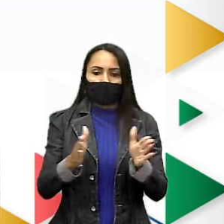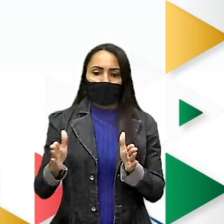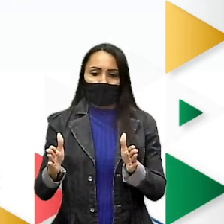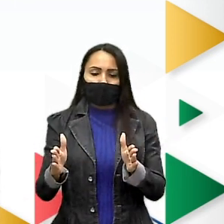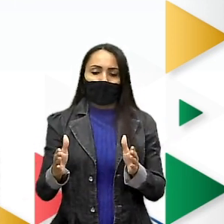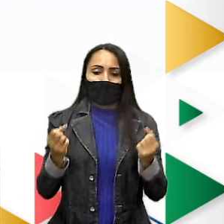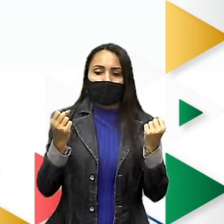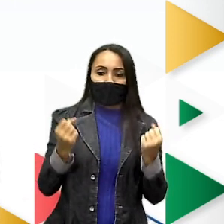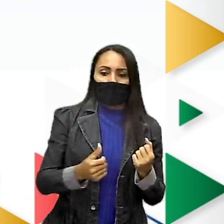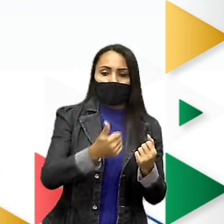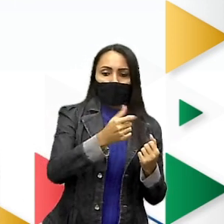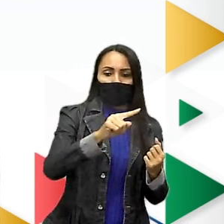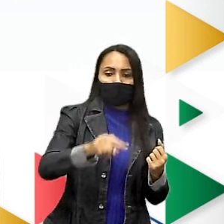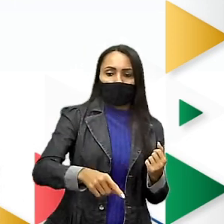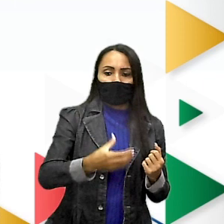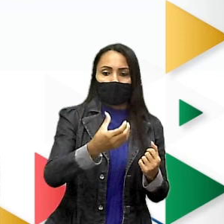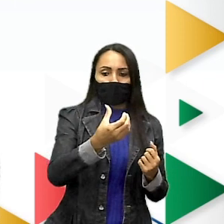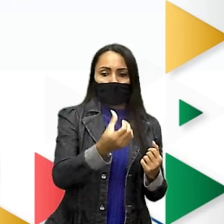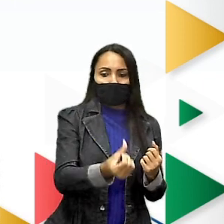de